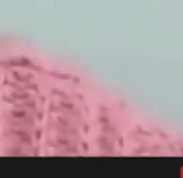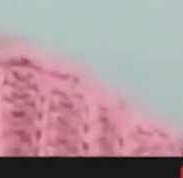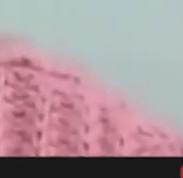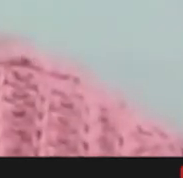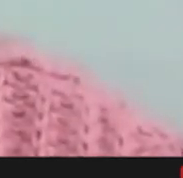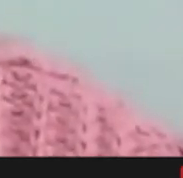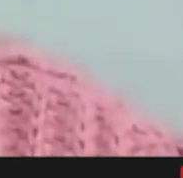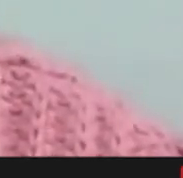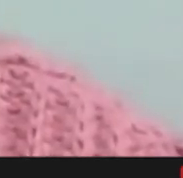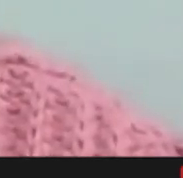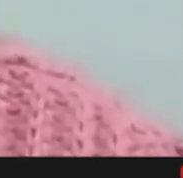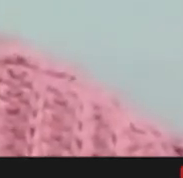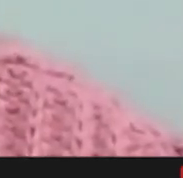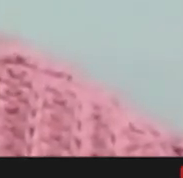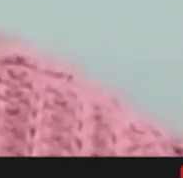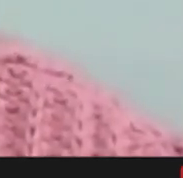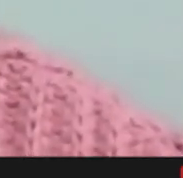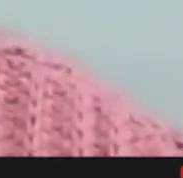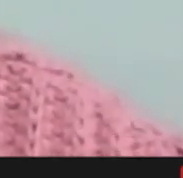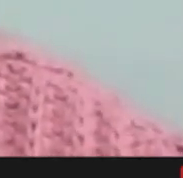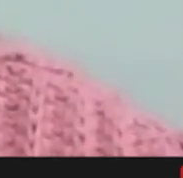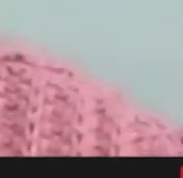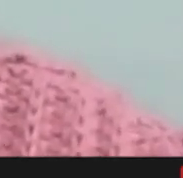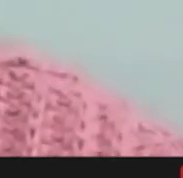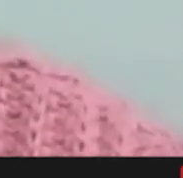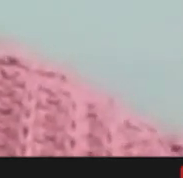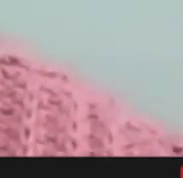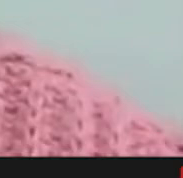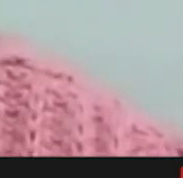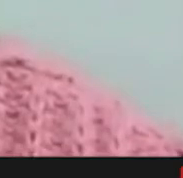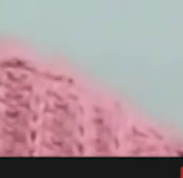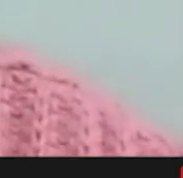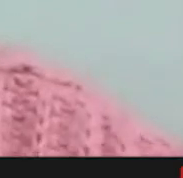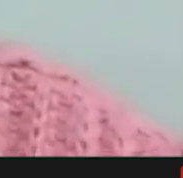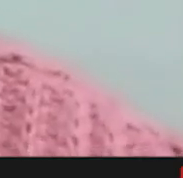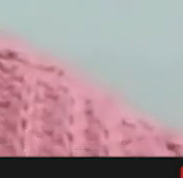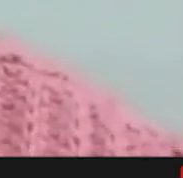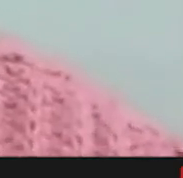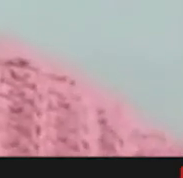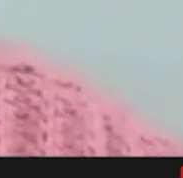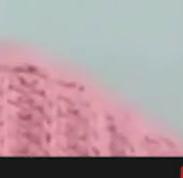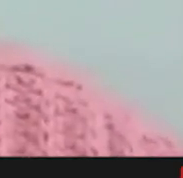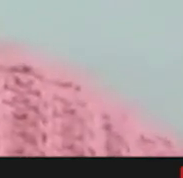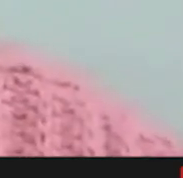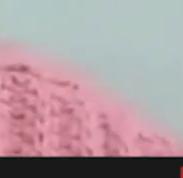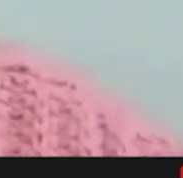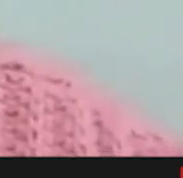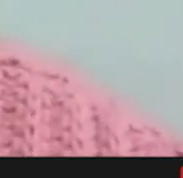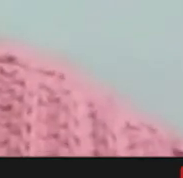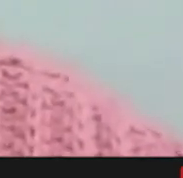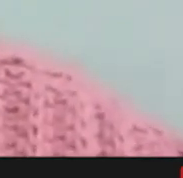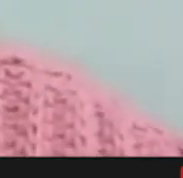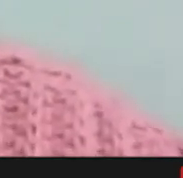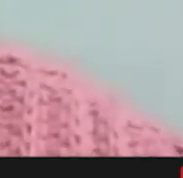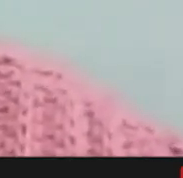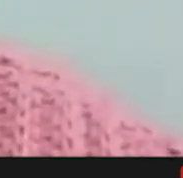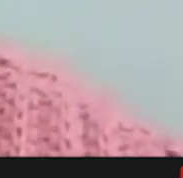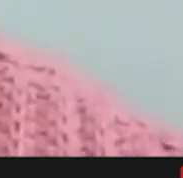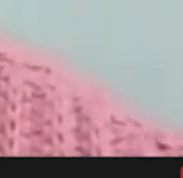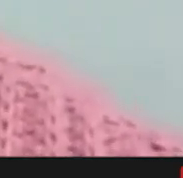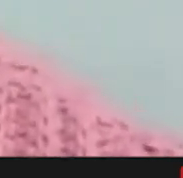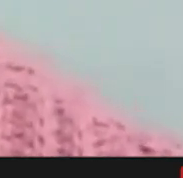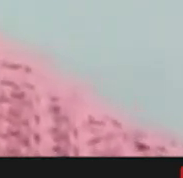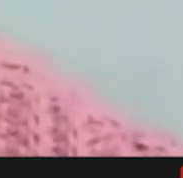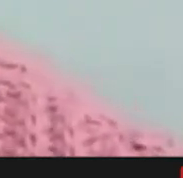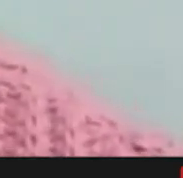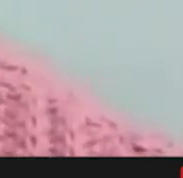classe trabalhadora da área de saúde, né? Não ter contato com pessoas que não estão demonstrando